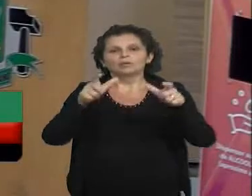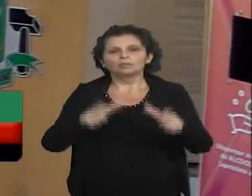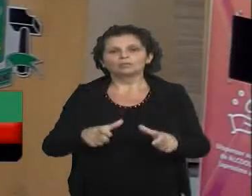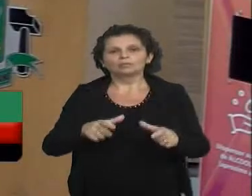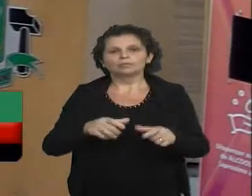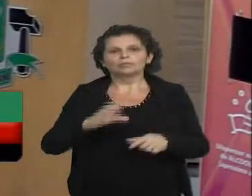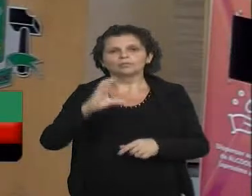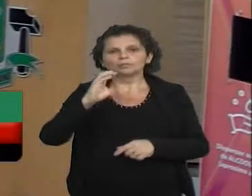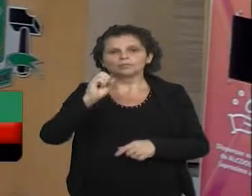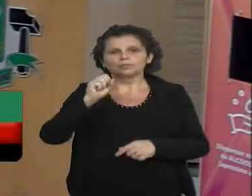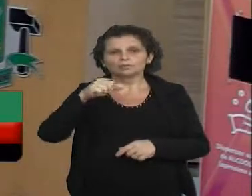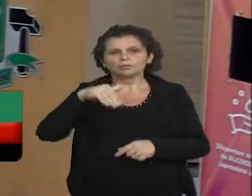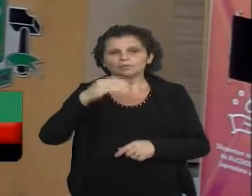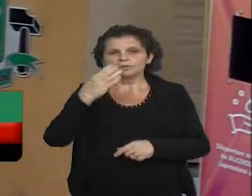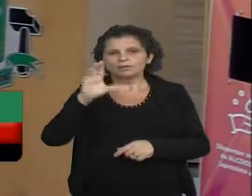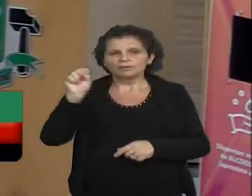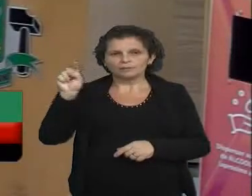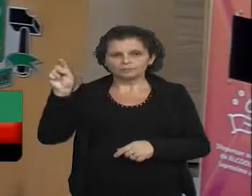Jardim Conceição.